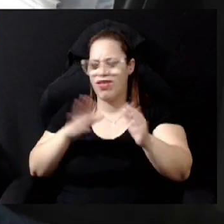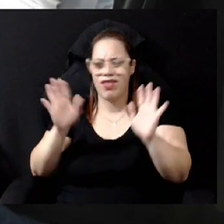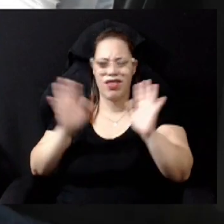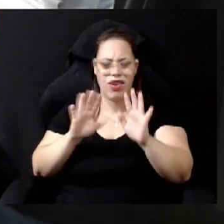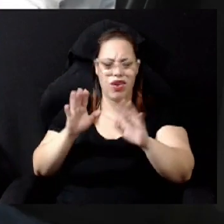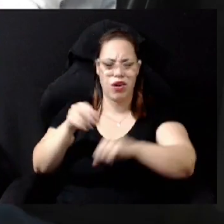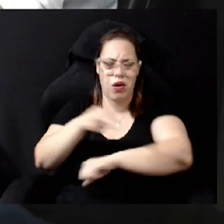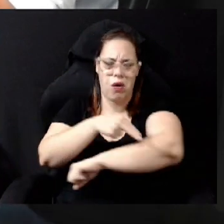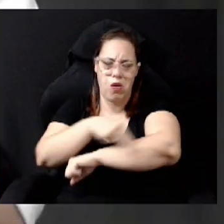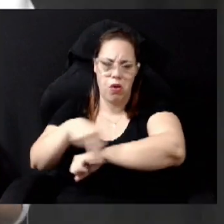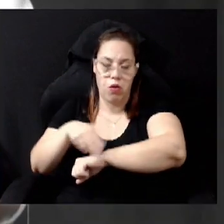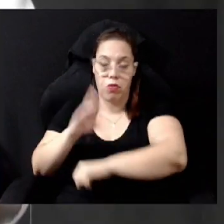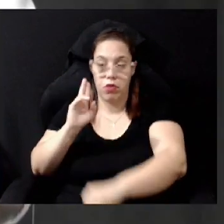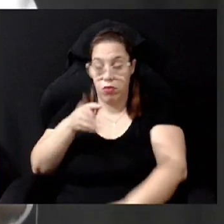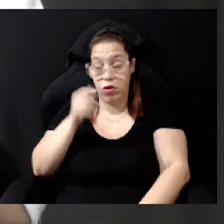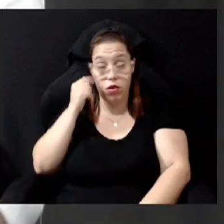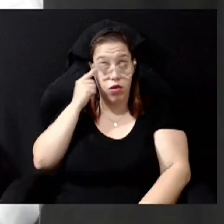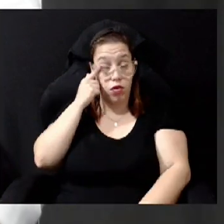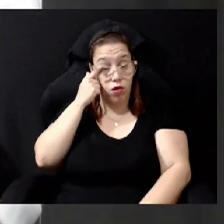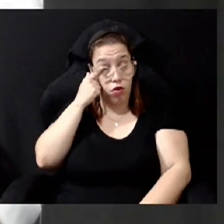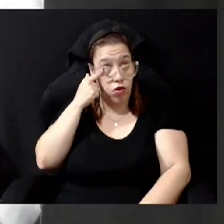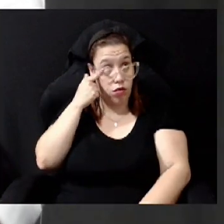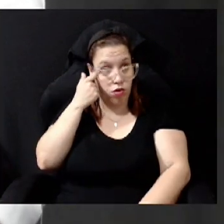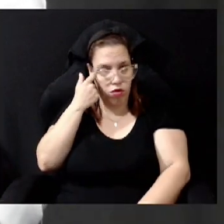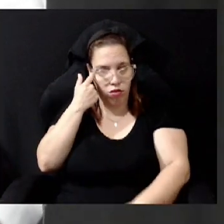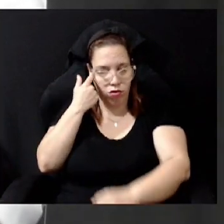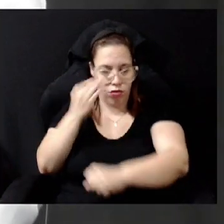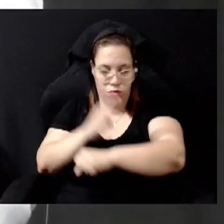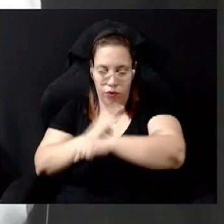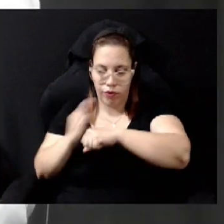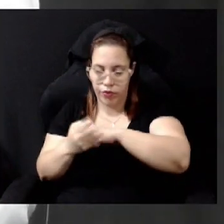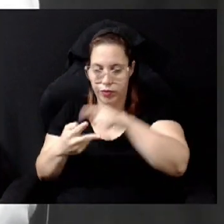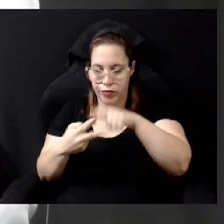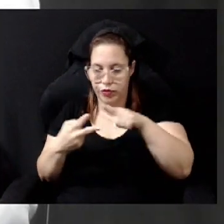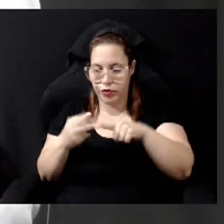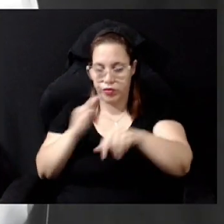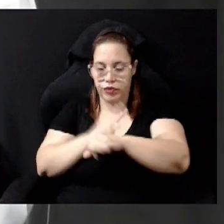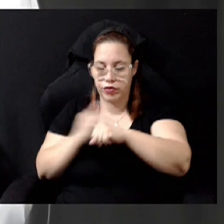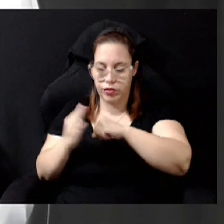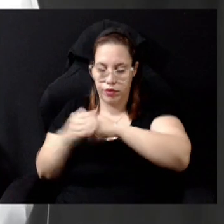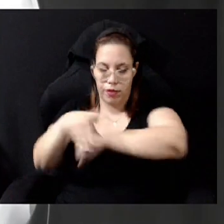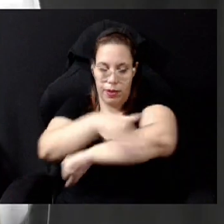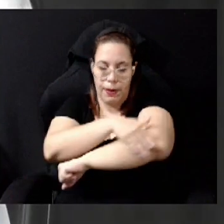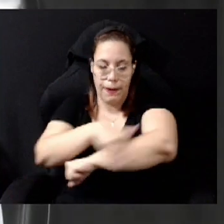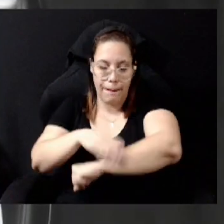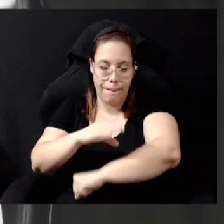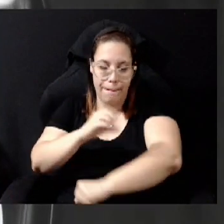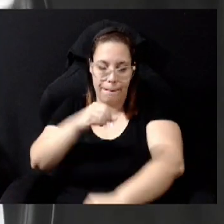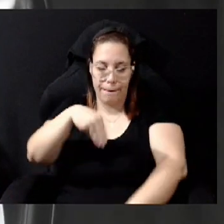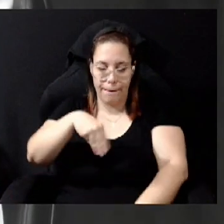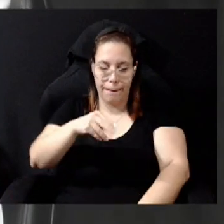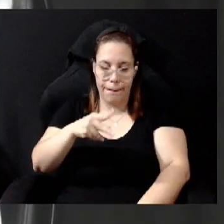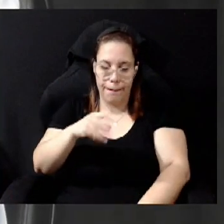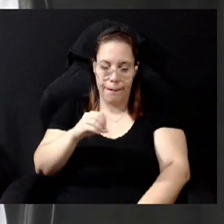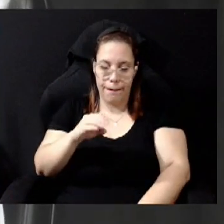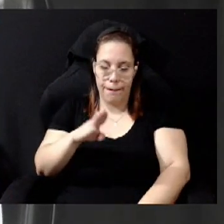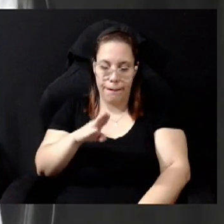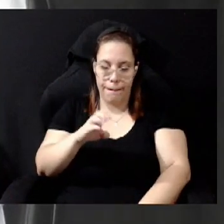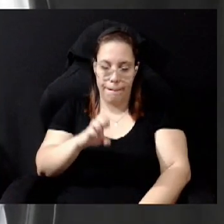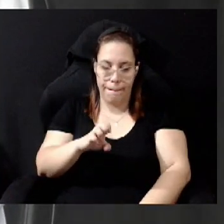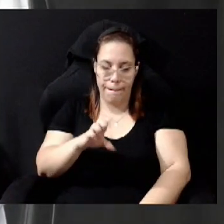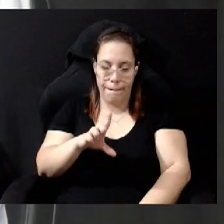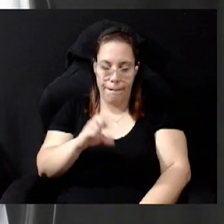principal. Nos bairros, esses dois bairros que estão margeando, o Campo Belo 1 e 2 e o 3, são quase